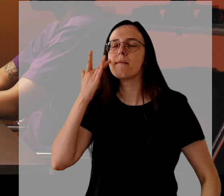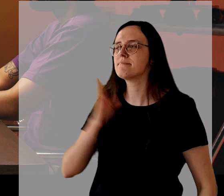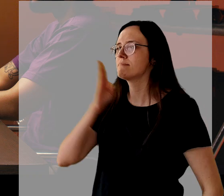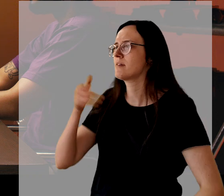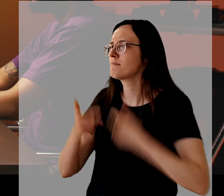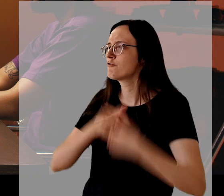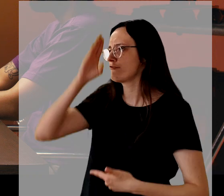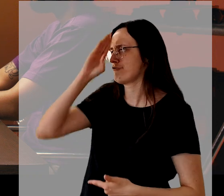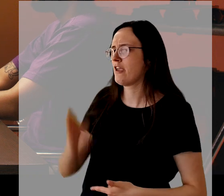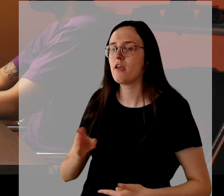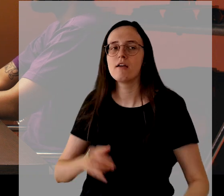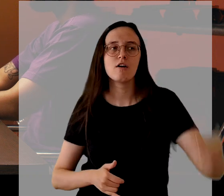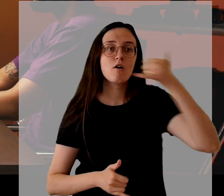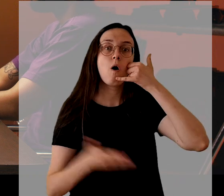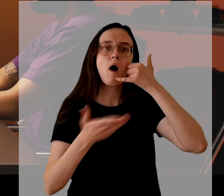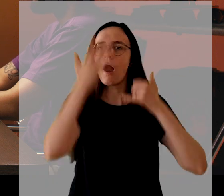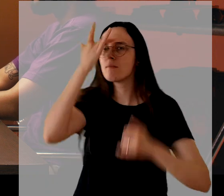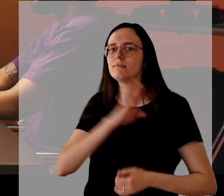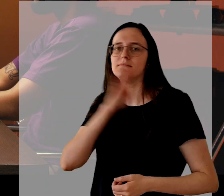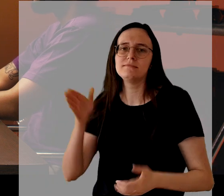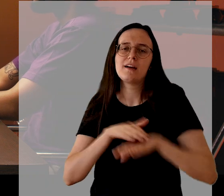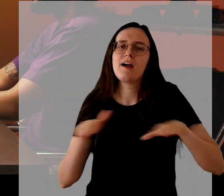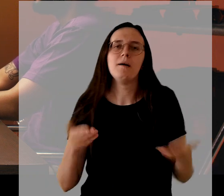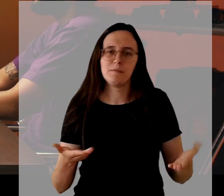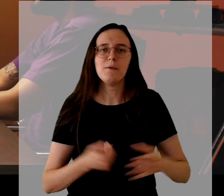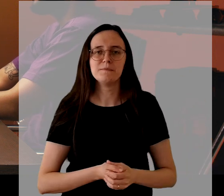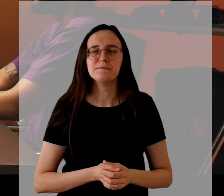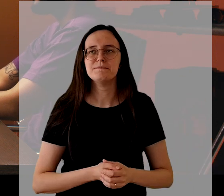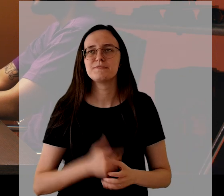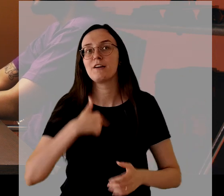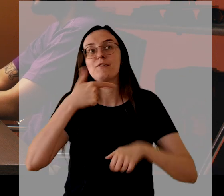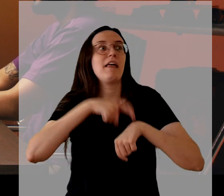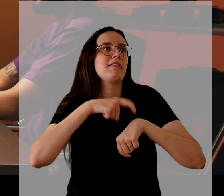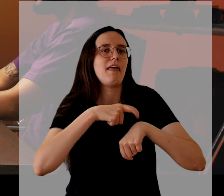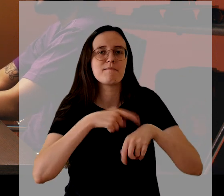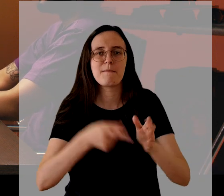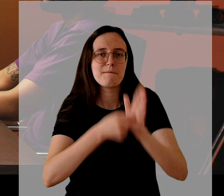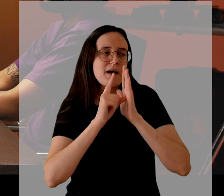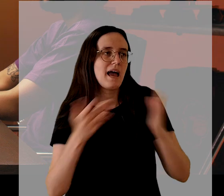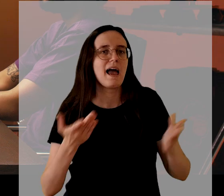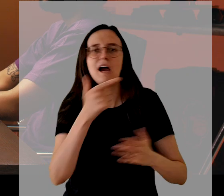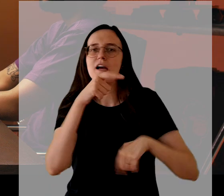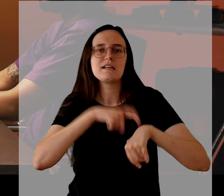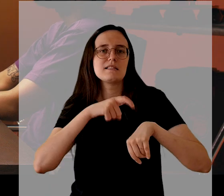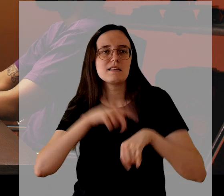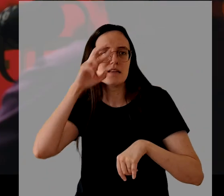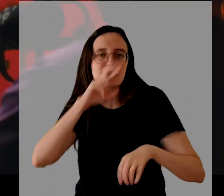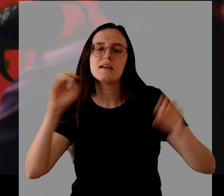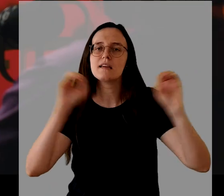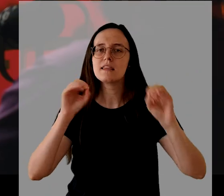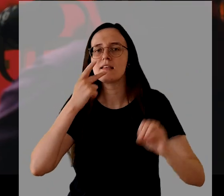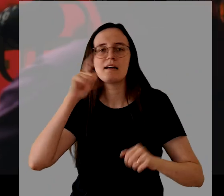indo trabalhar amanhã. Recebeu o telefonema hoje para ir trabalhar amanhã e acabou. Né? Você não tem nem tempo de pré, não tem tempo de checagem,